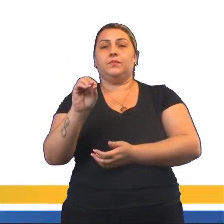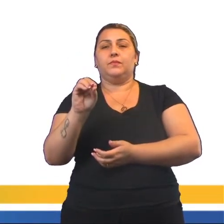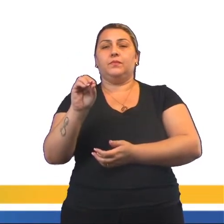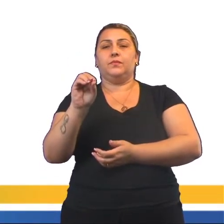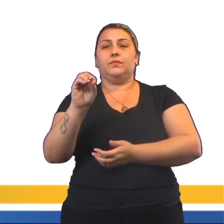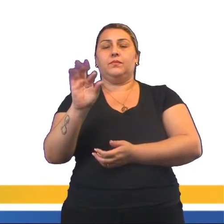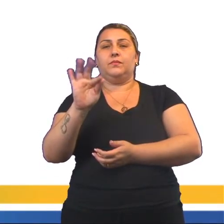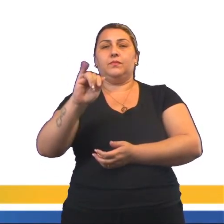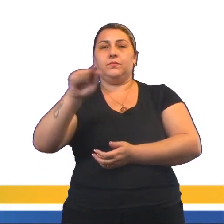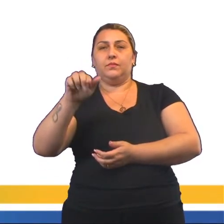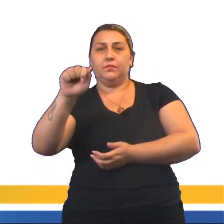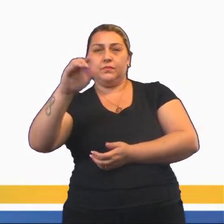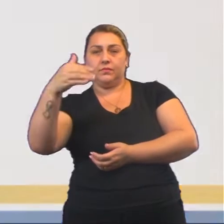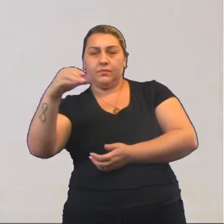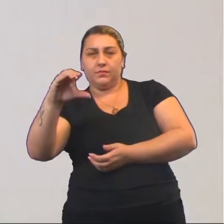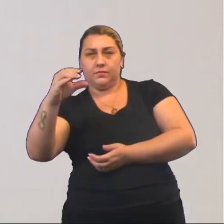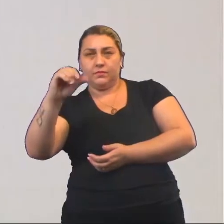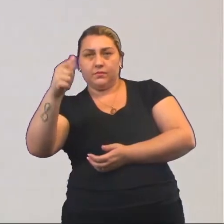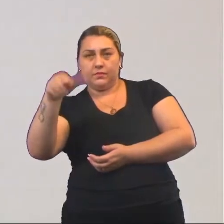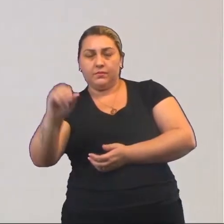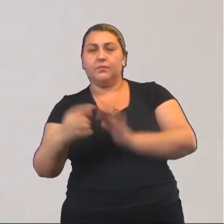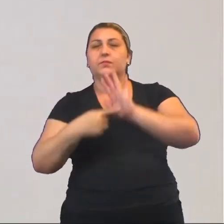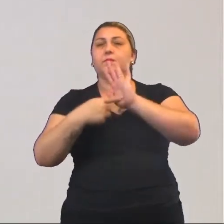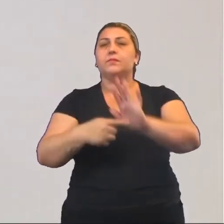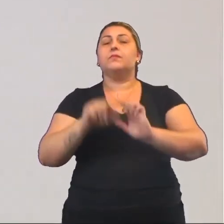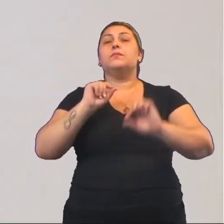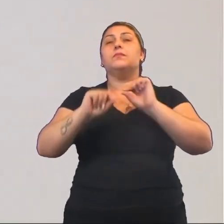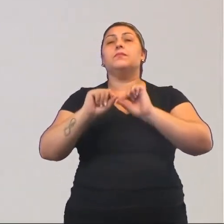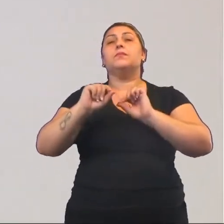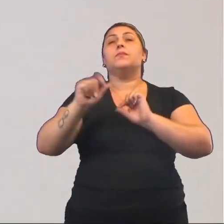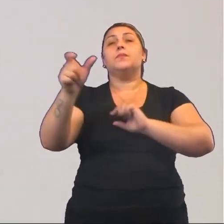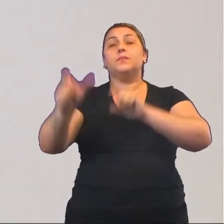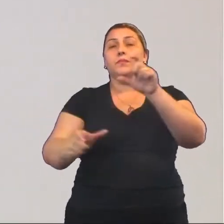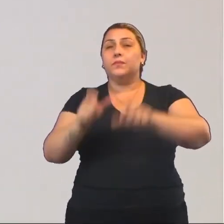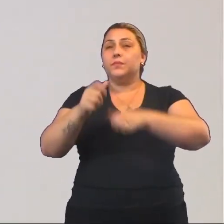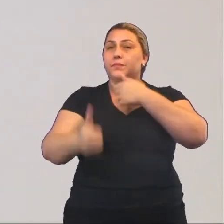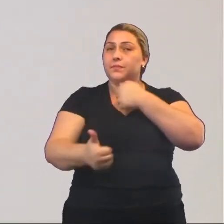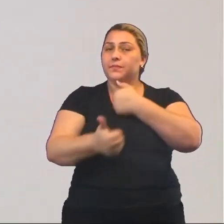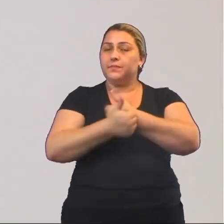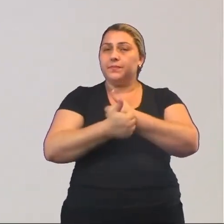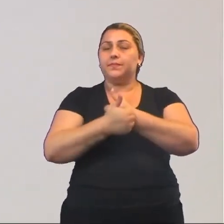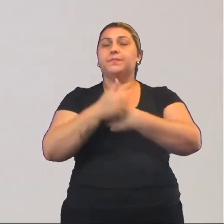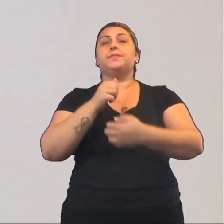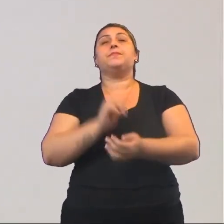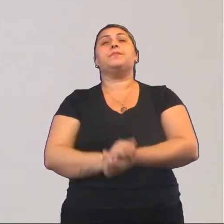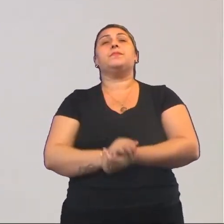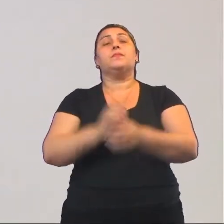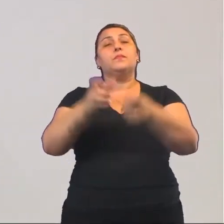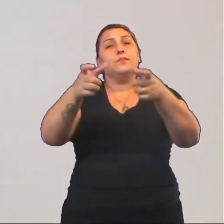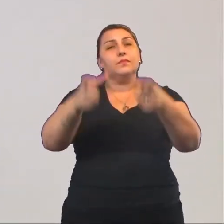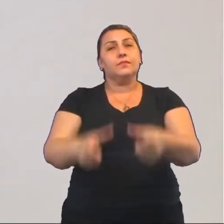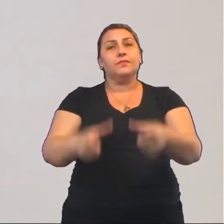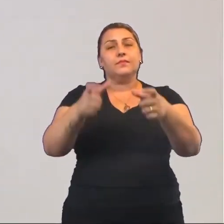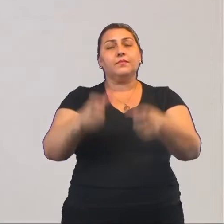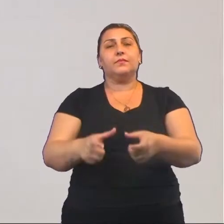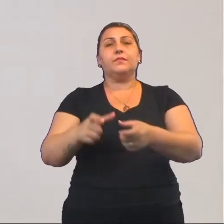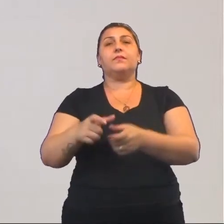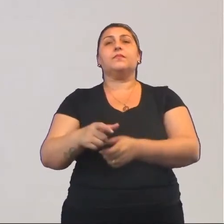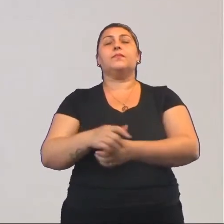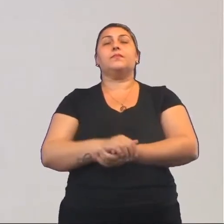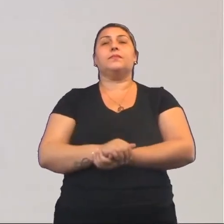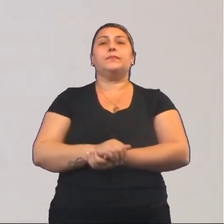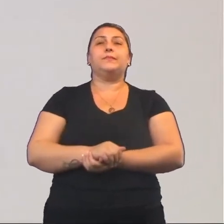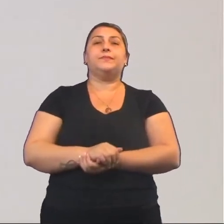mostrar aqui é que quando o ser humano se aproxima dessas áreas, esse meio de